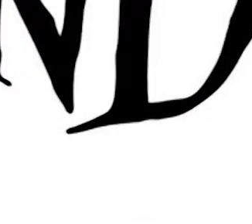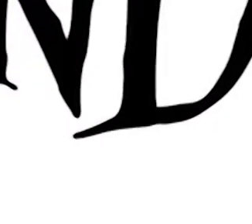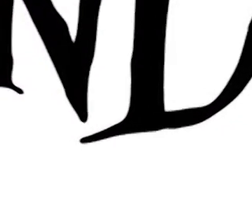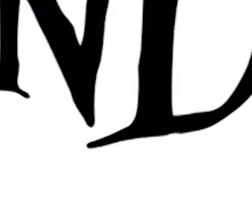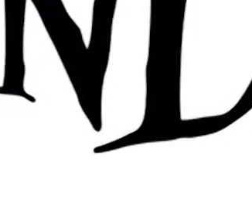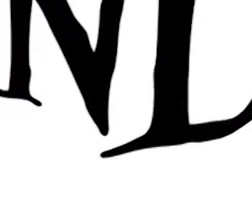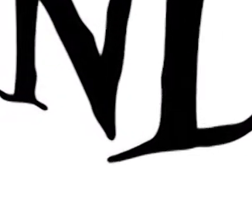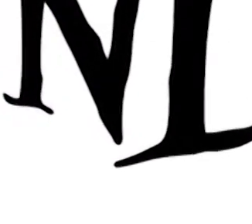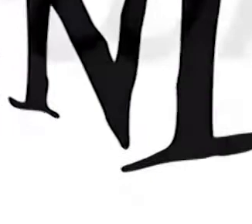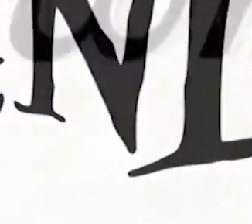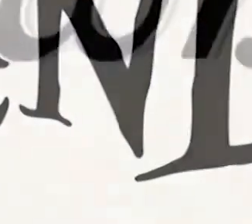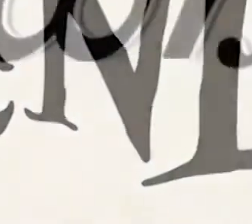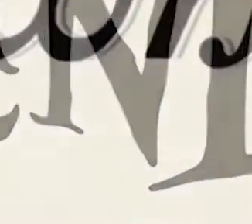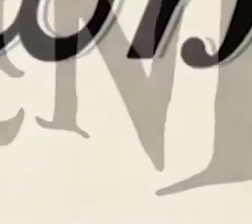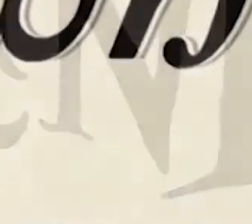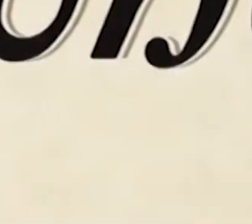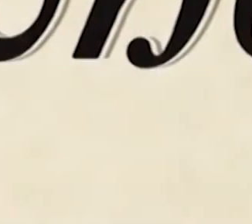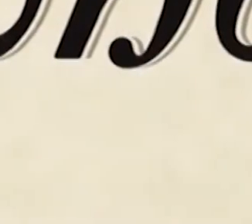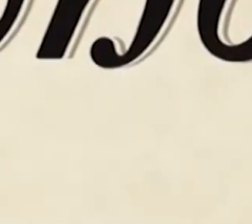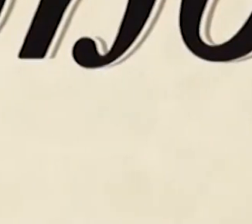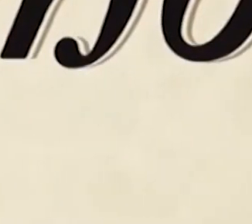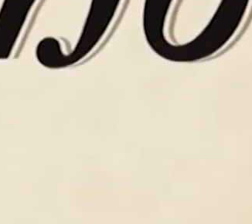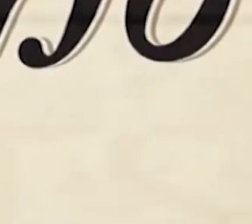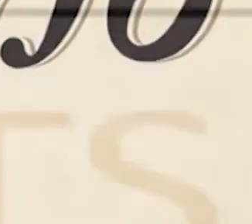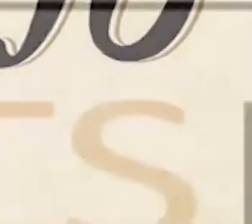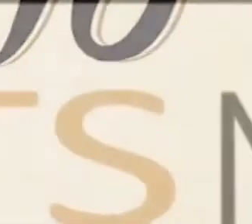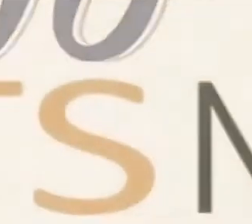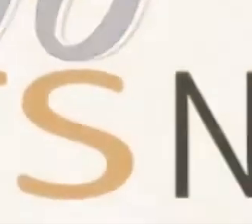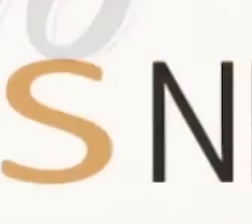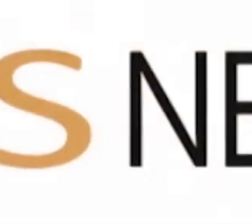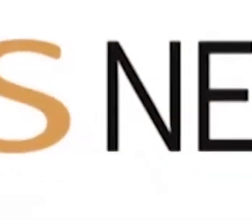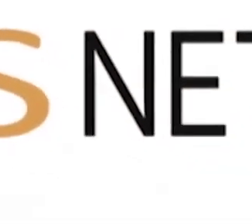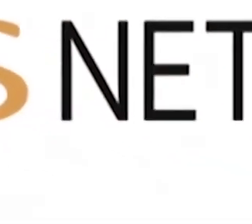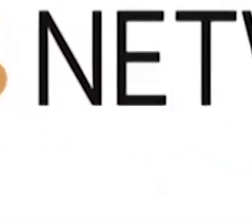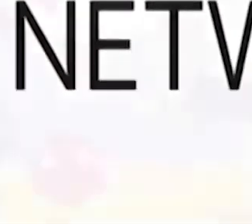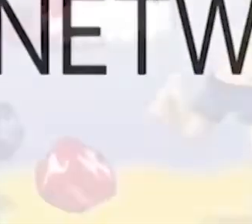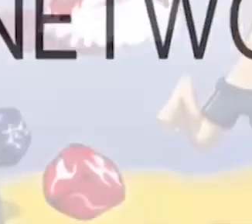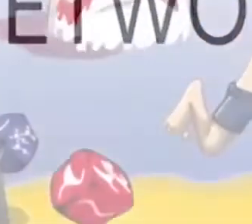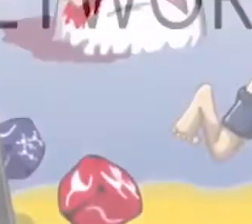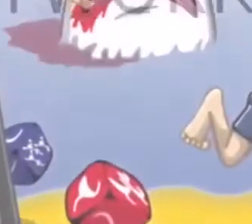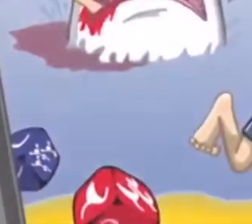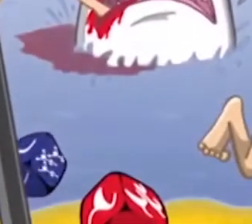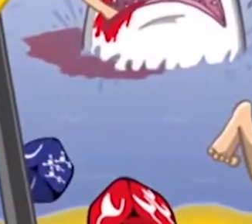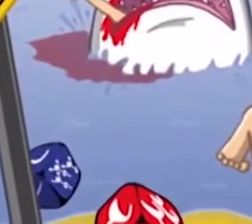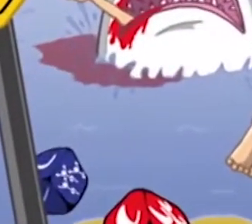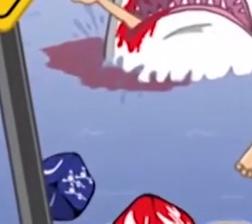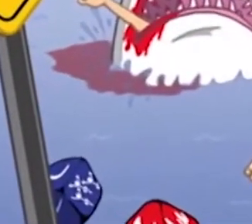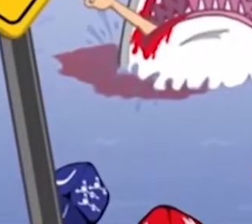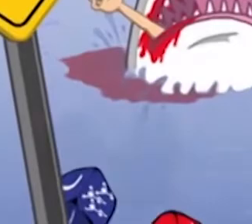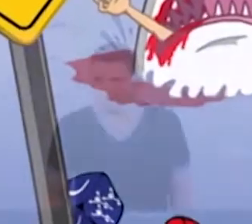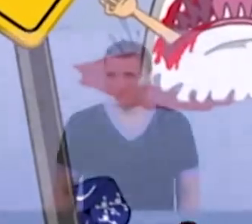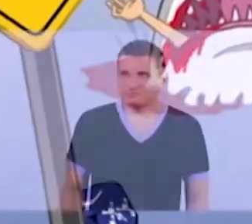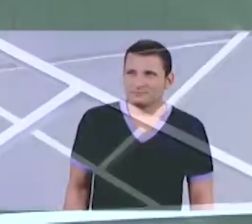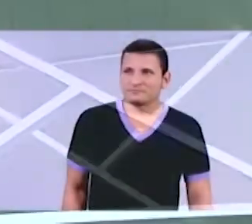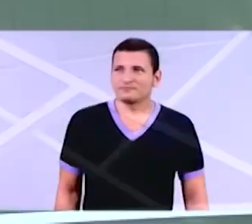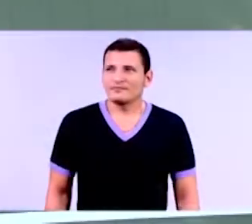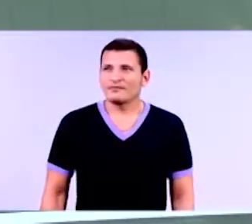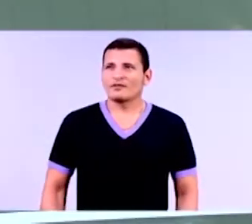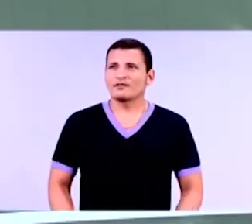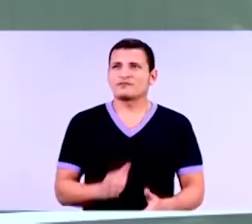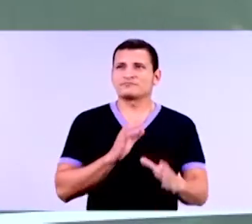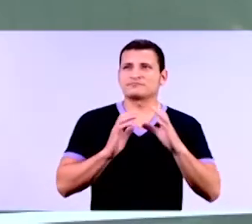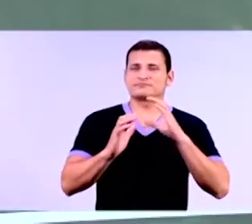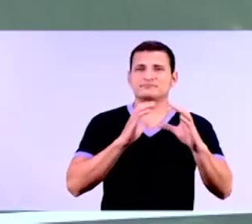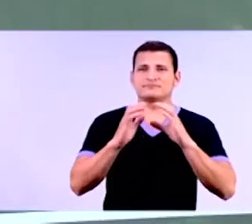estudos, das viagens, dos negócios, enfim, a língua primordial quando se deseja comunicar com o mundo todo.